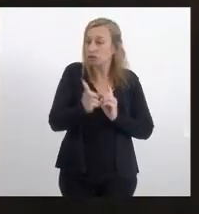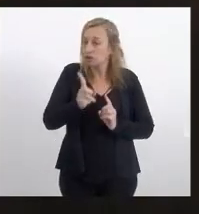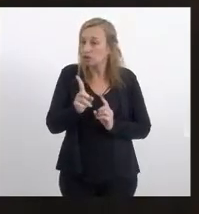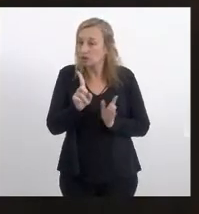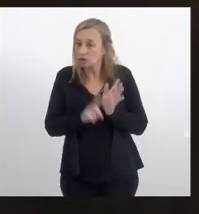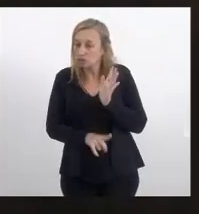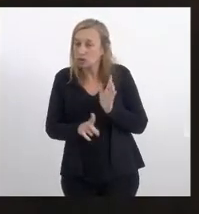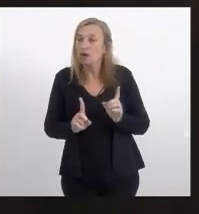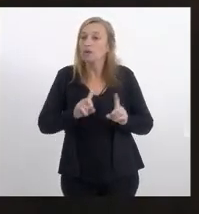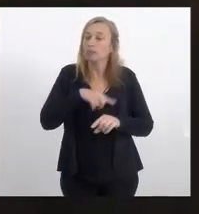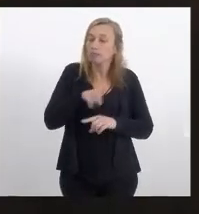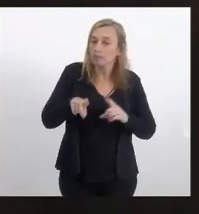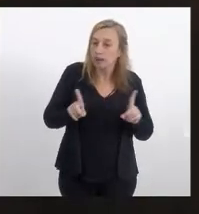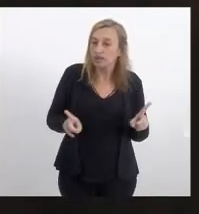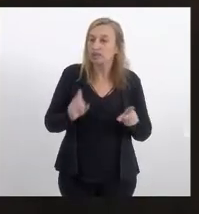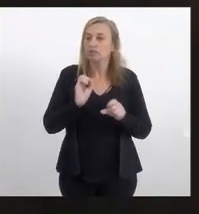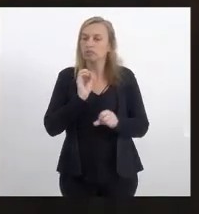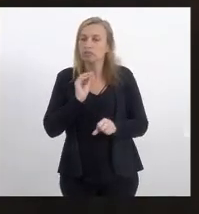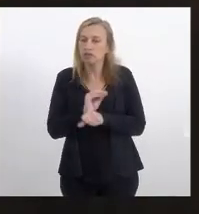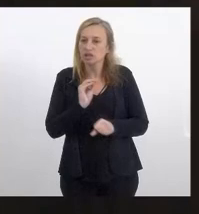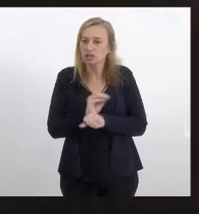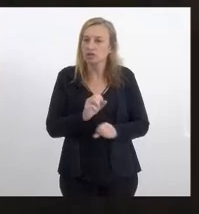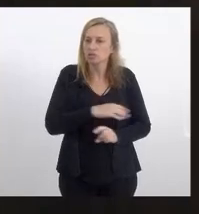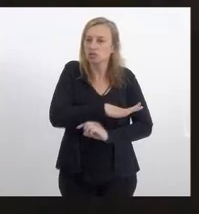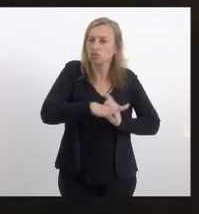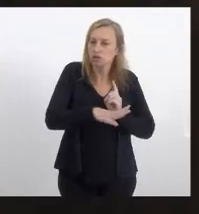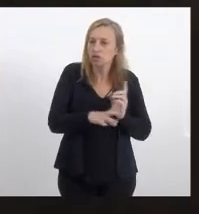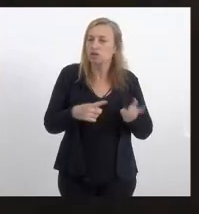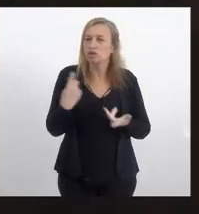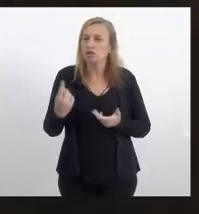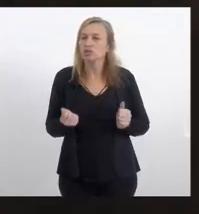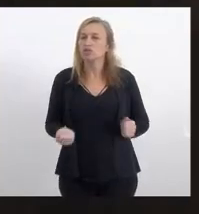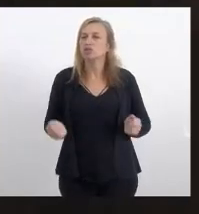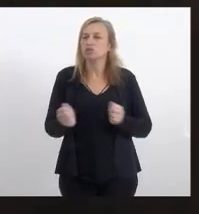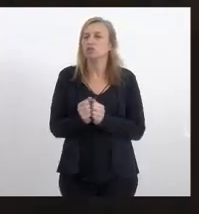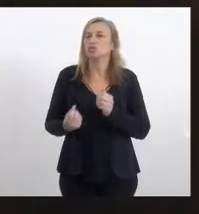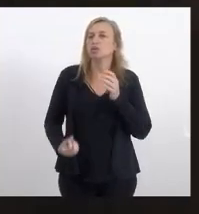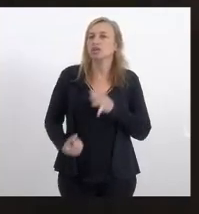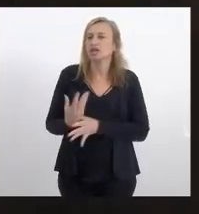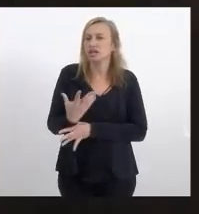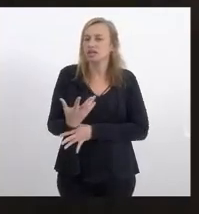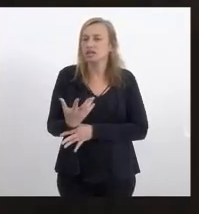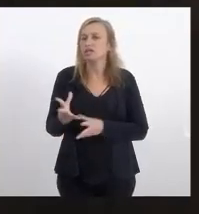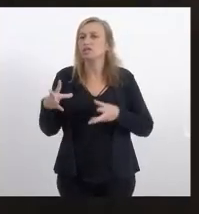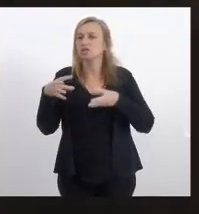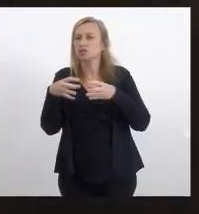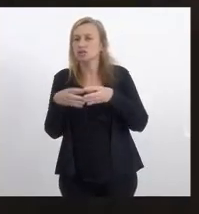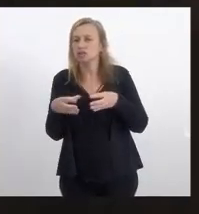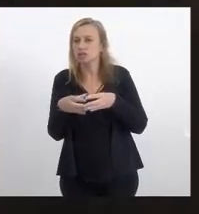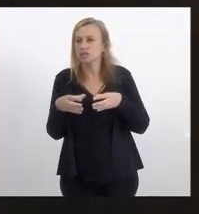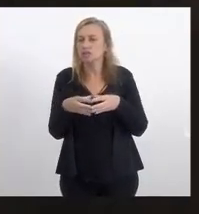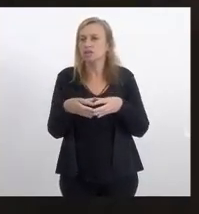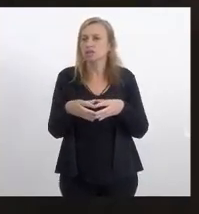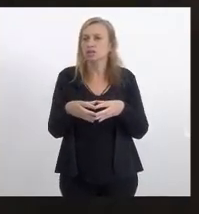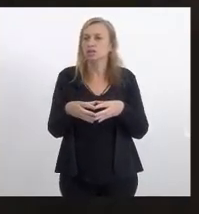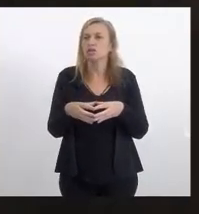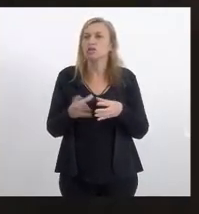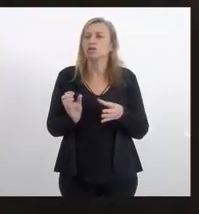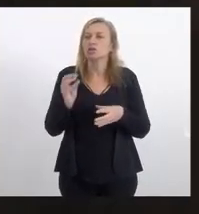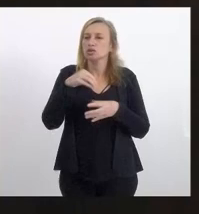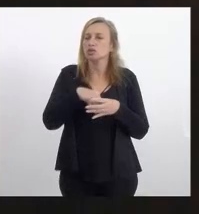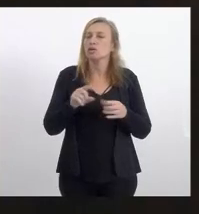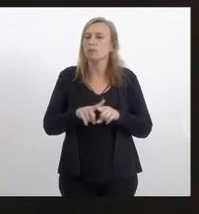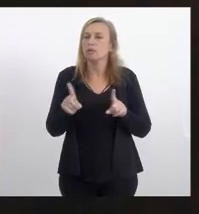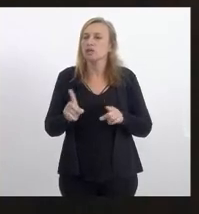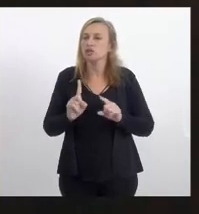remuneração mas na parte da proteção social nós participamos da construção dentro de uma comissão mas